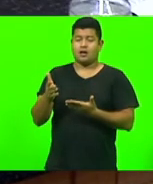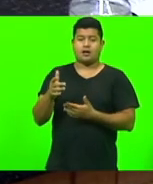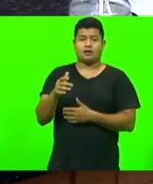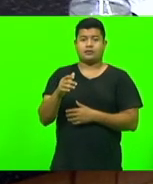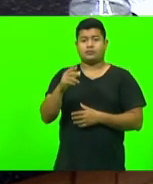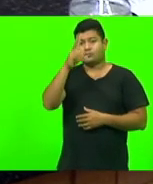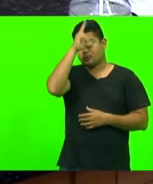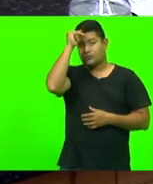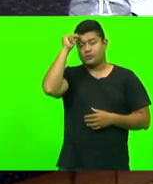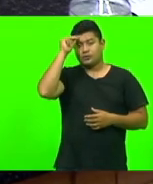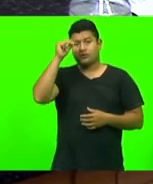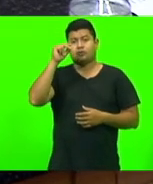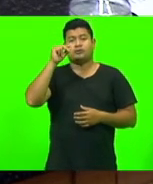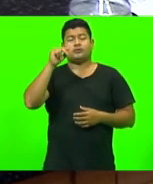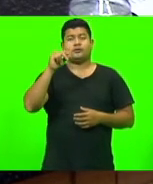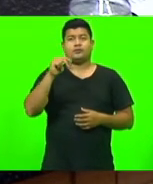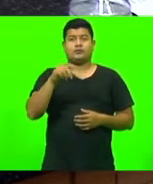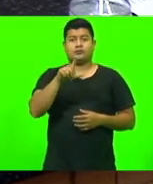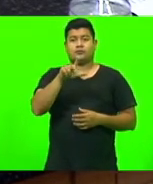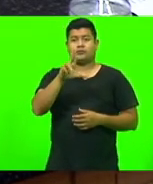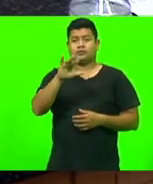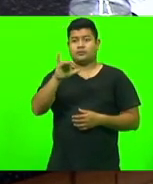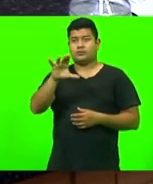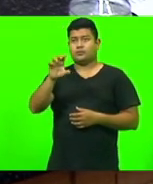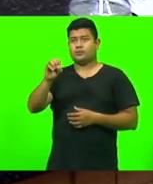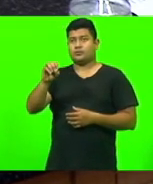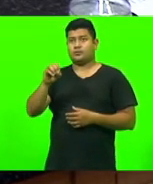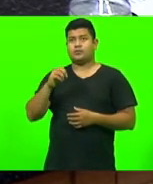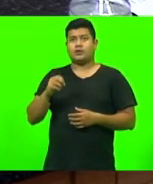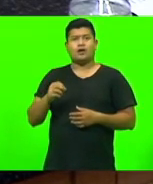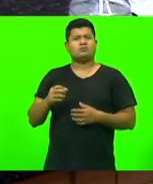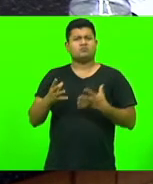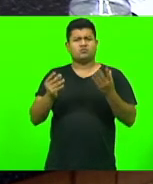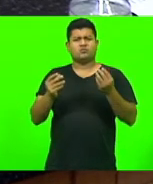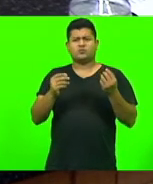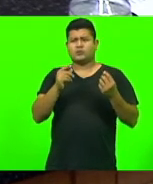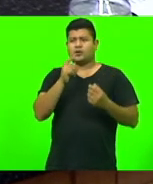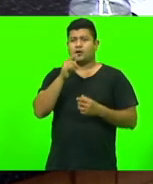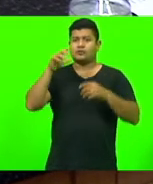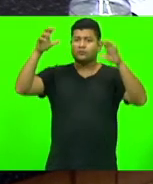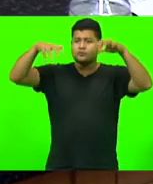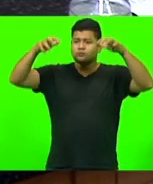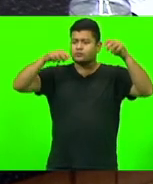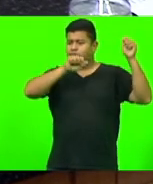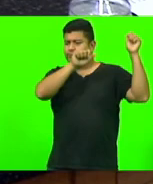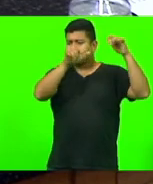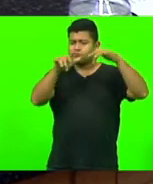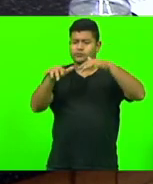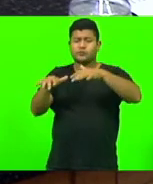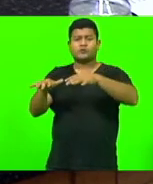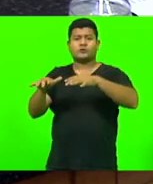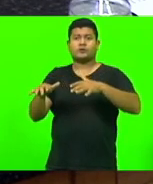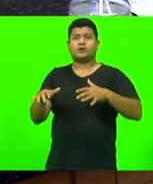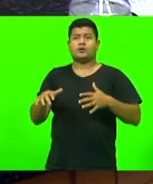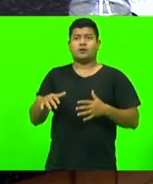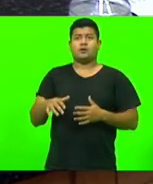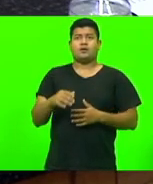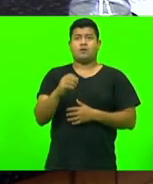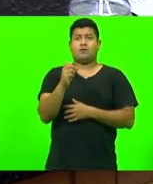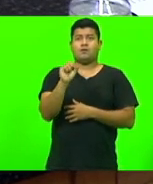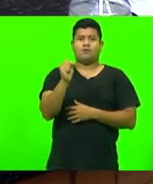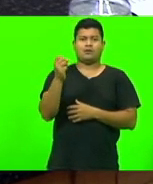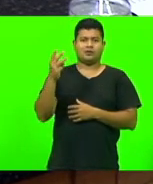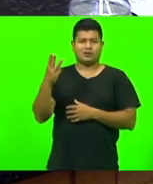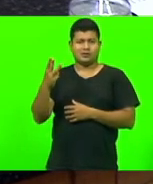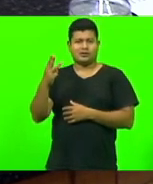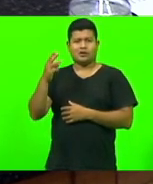hoje, Celso Zucchi de Gaspar, o nosso vale ele é muito assolado por esses eventos climáticos, muitas enchentes, 83,